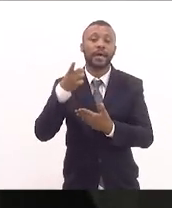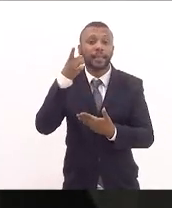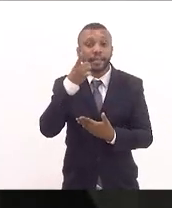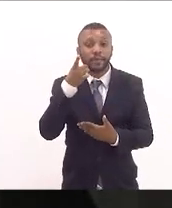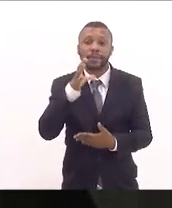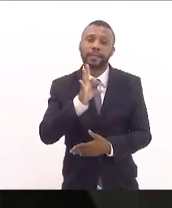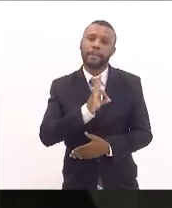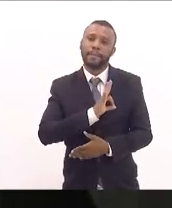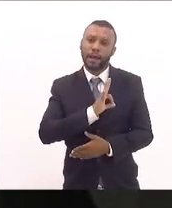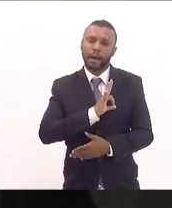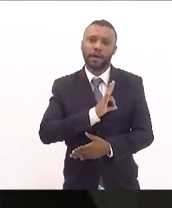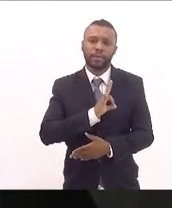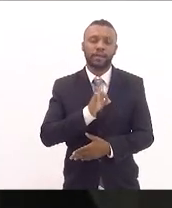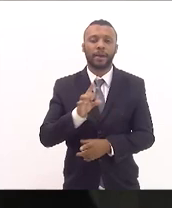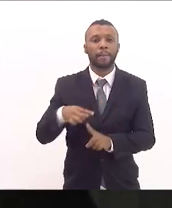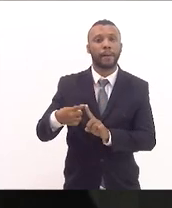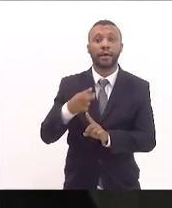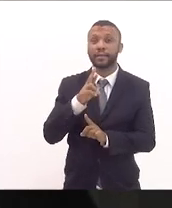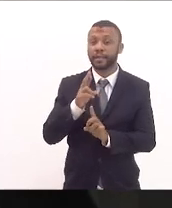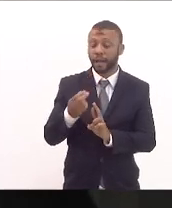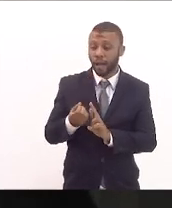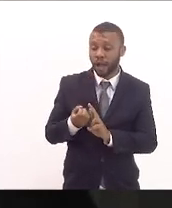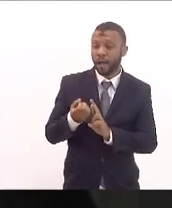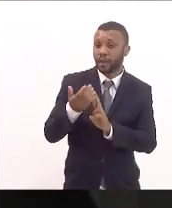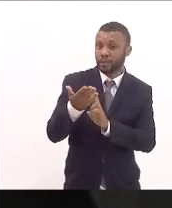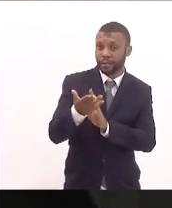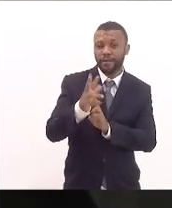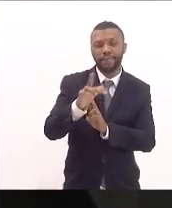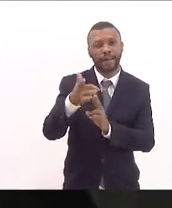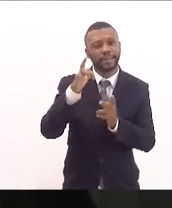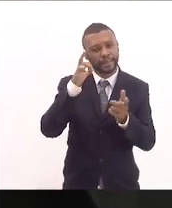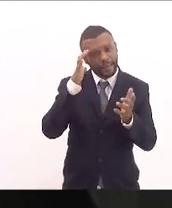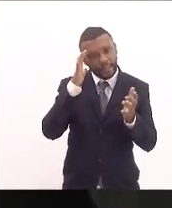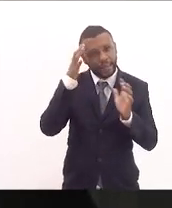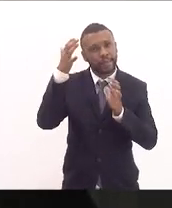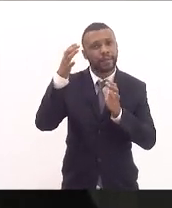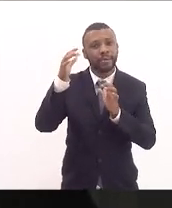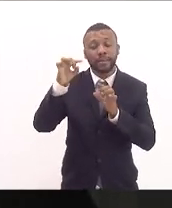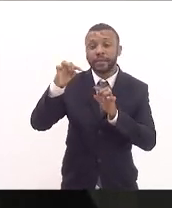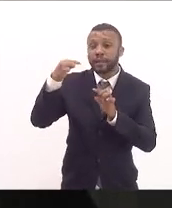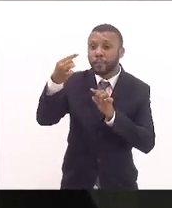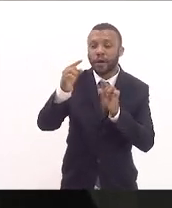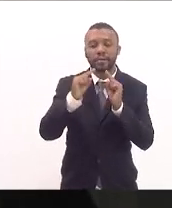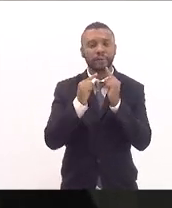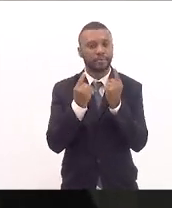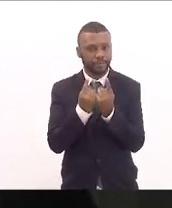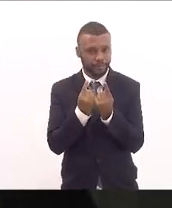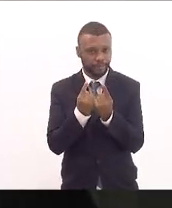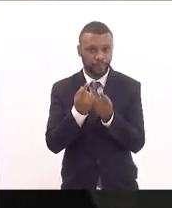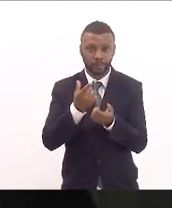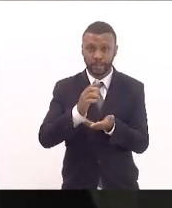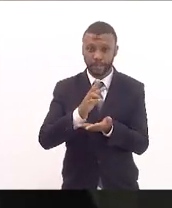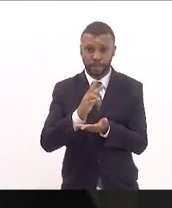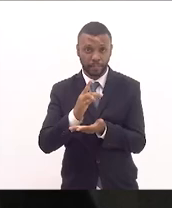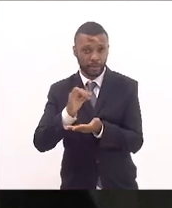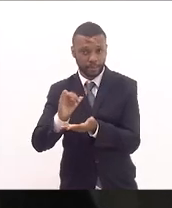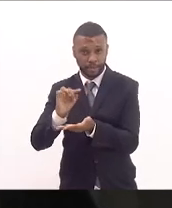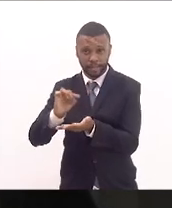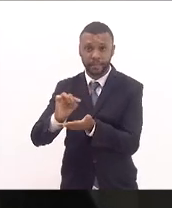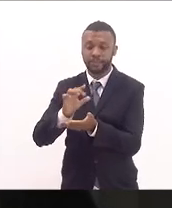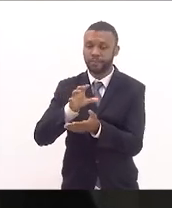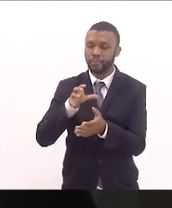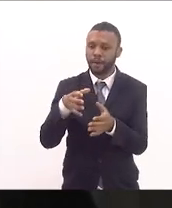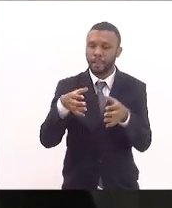Rocha EA relatoria será decidida na próxima seção 1 a composição